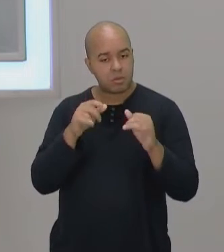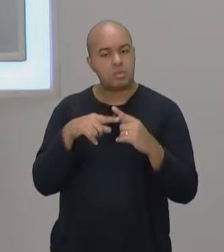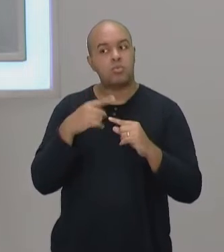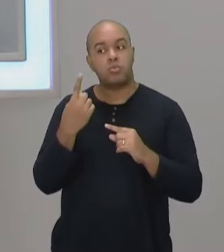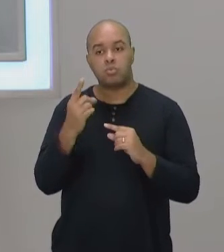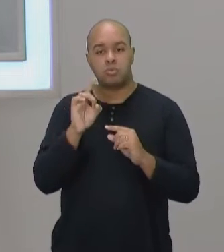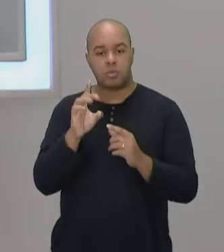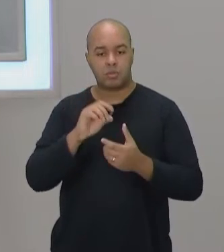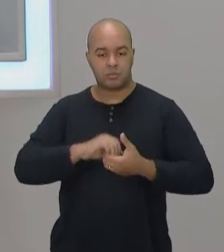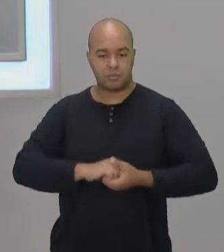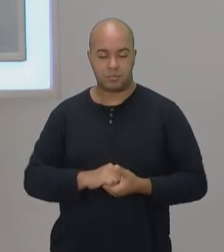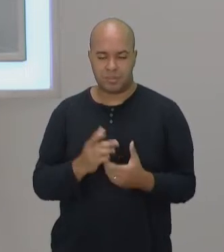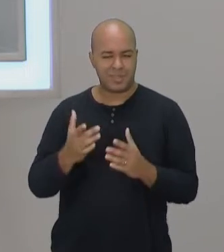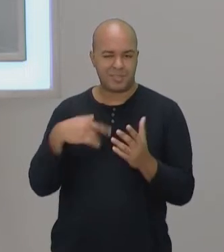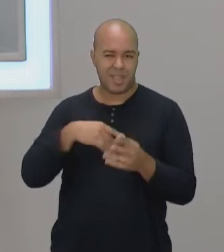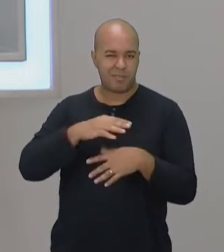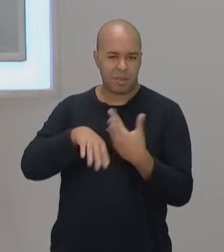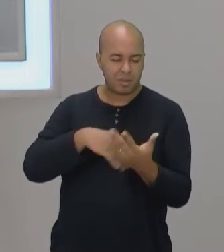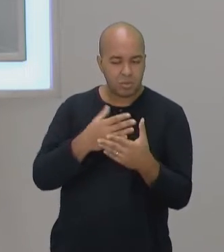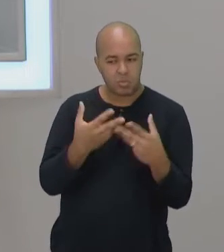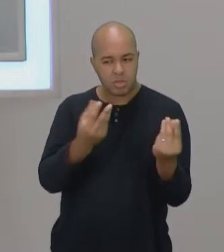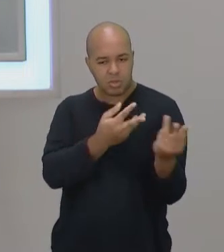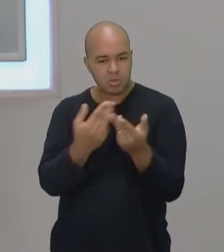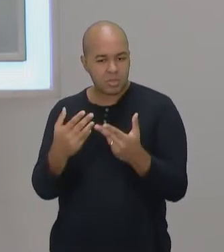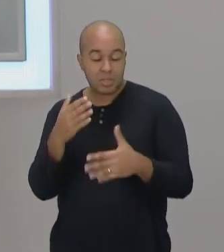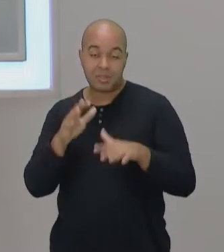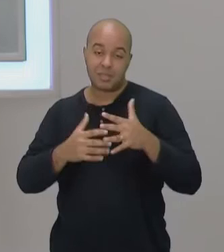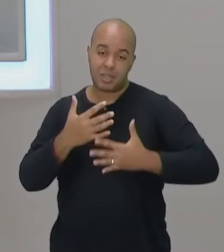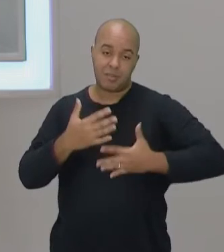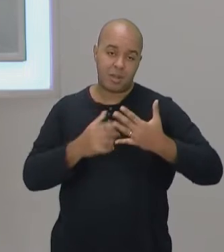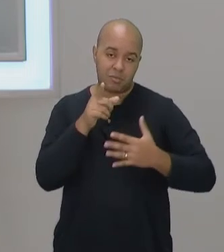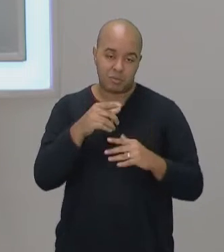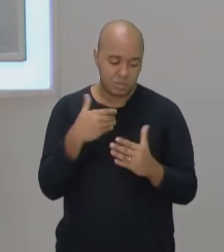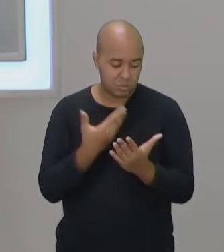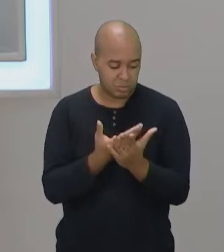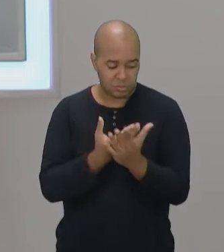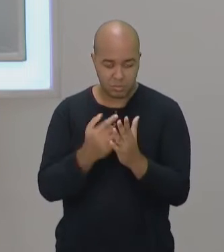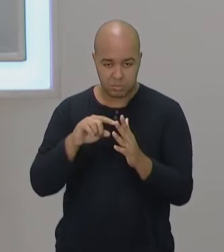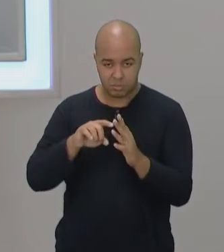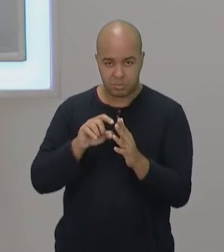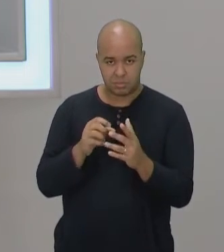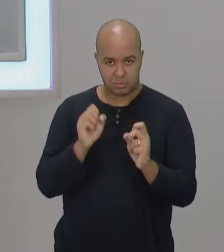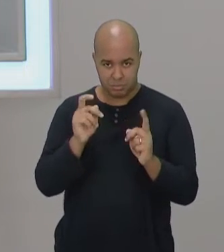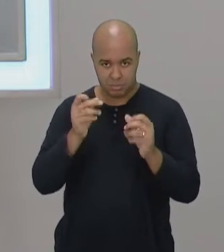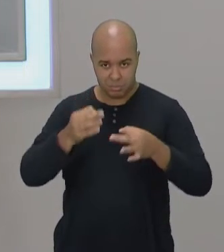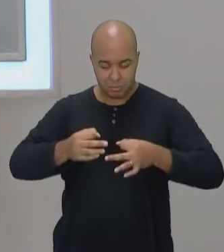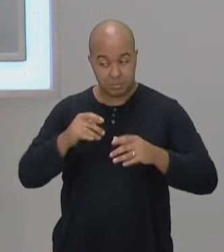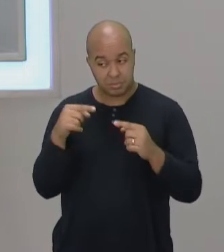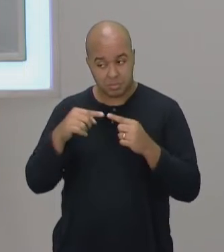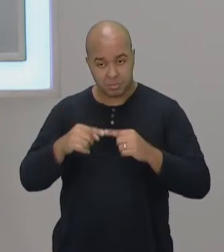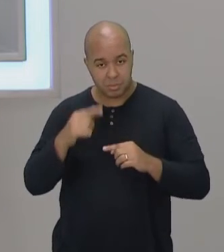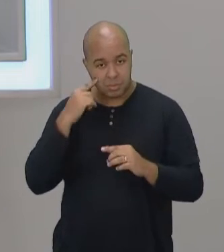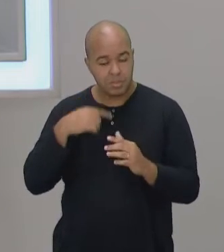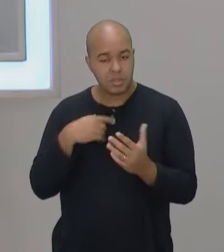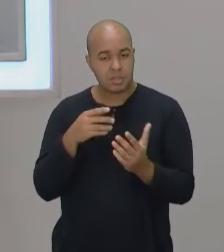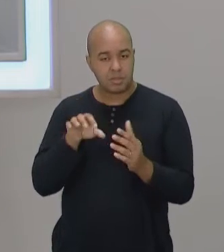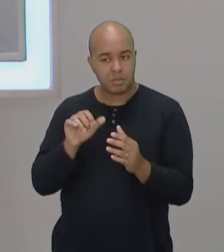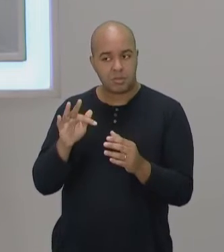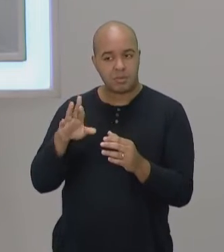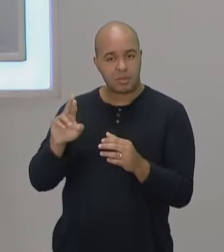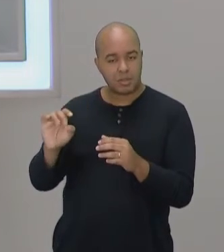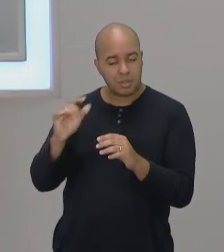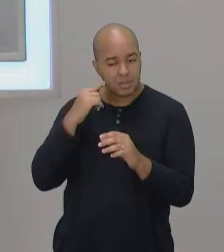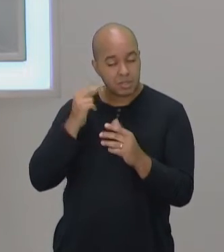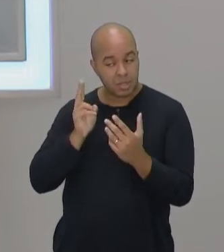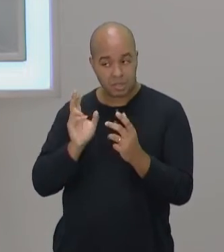um único elemento, para não virar um monte de coisa e atrapalhar o seu processo de estudo, certo? Nesse caso eu escolhi o ferro, então quem quiser